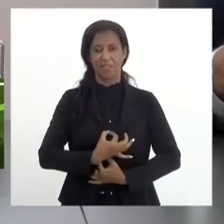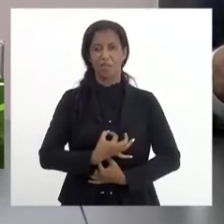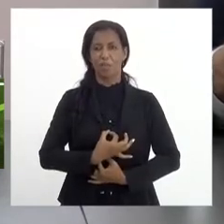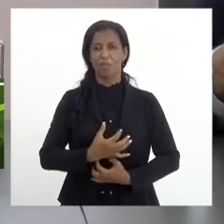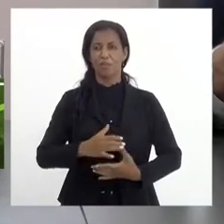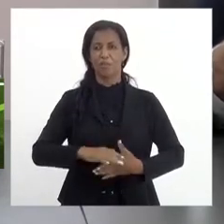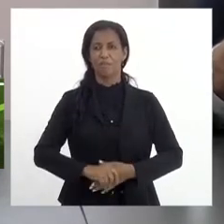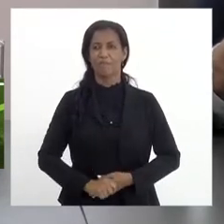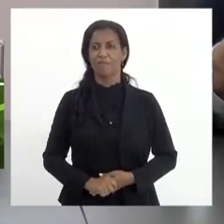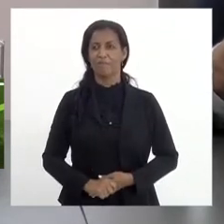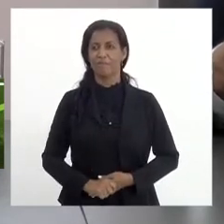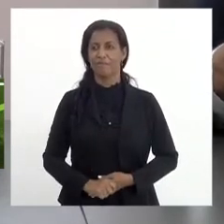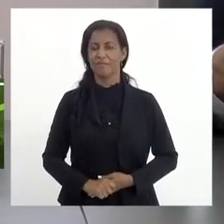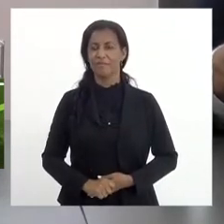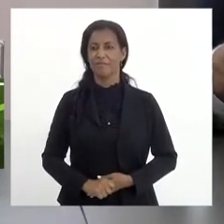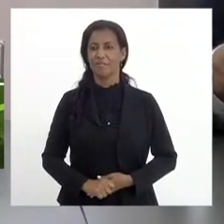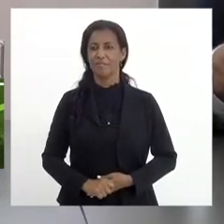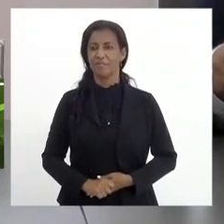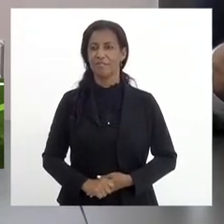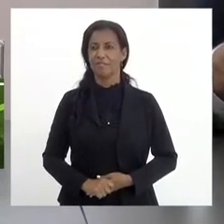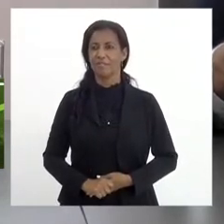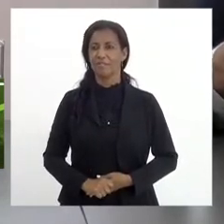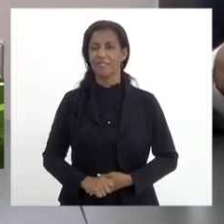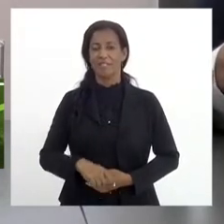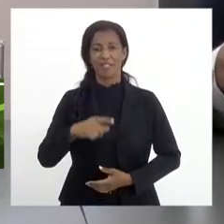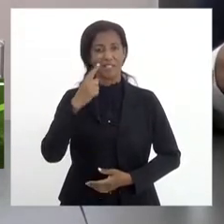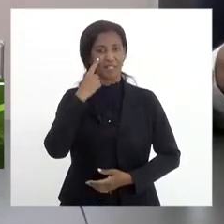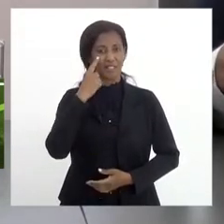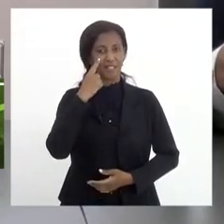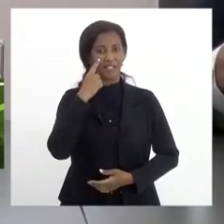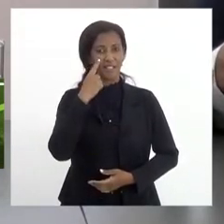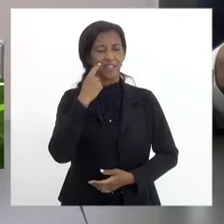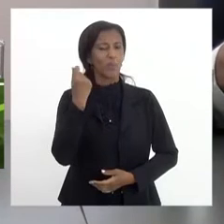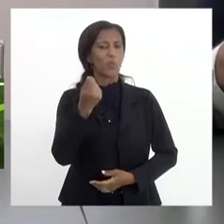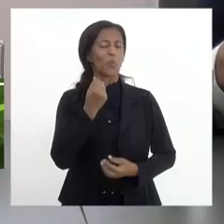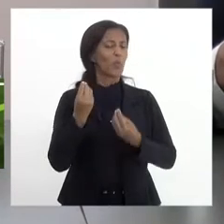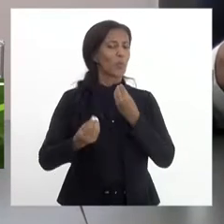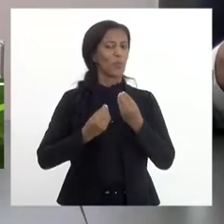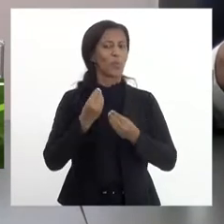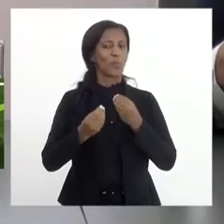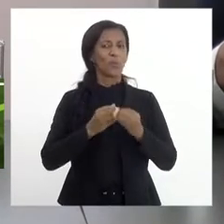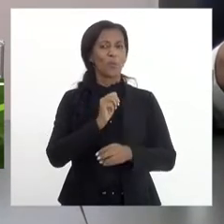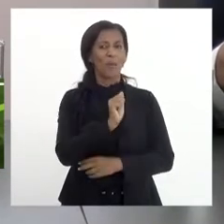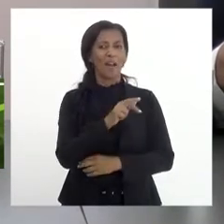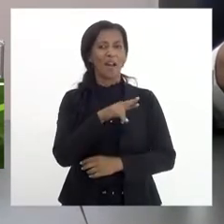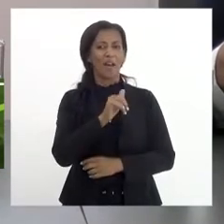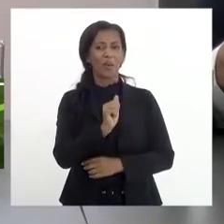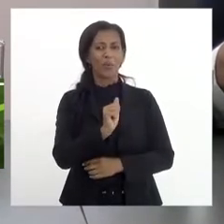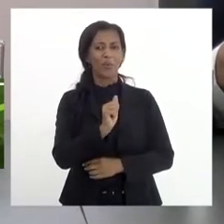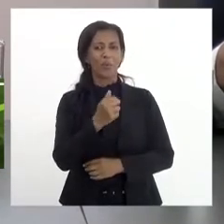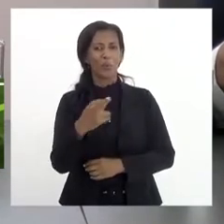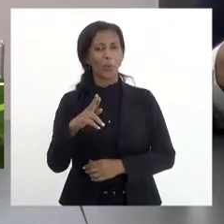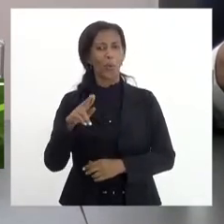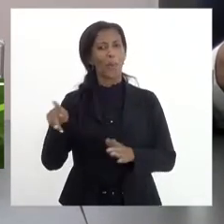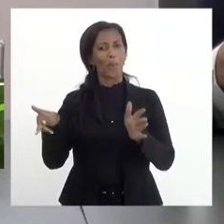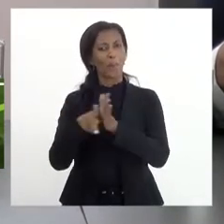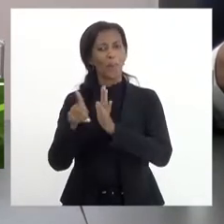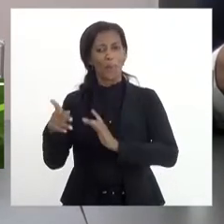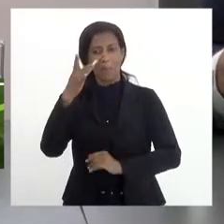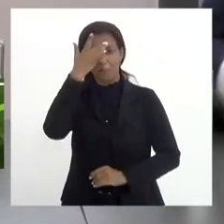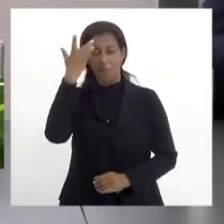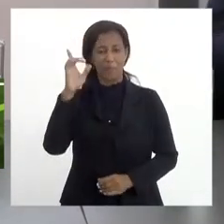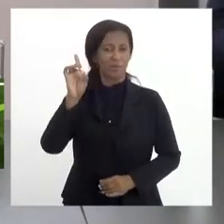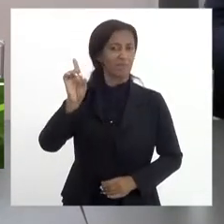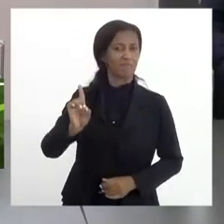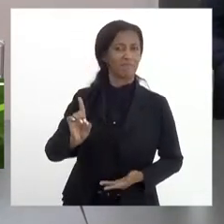o deputado Rodrigo Amorim tem sido, inclusive, como eu, um autor e um debatedor da matéria da pessoa com